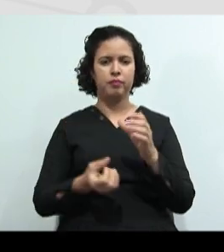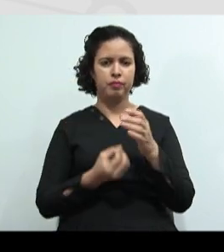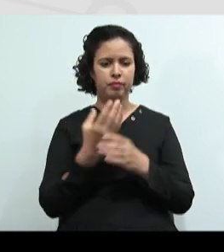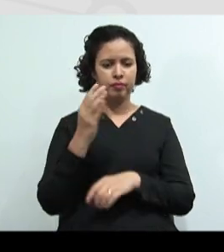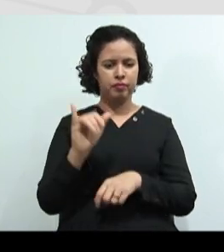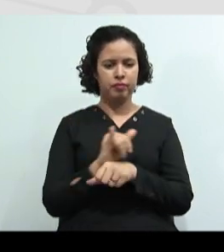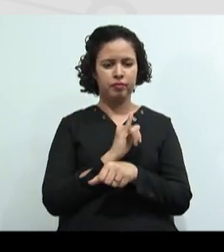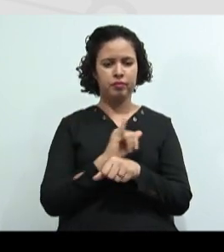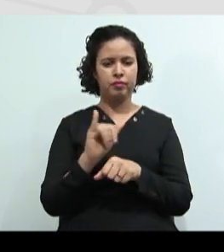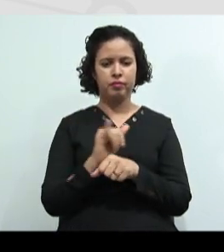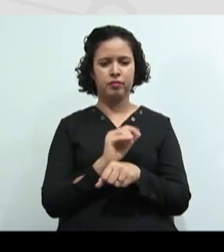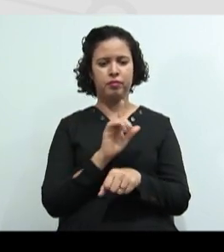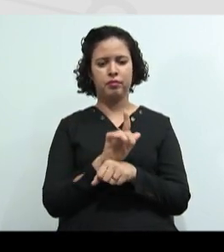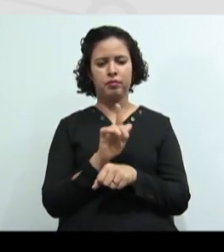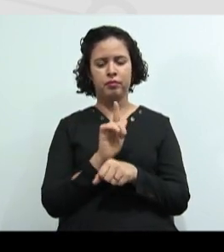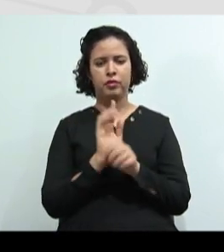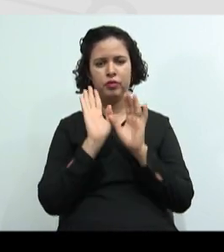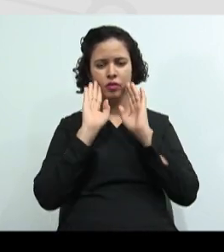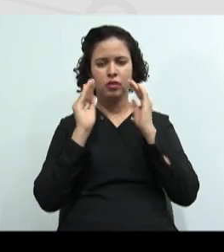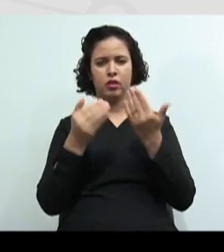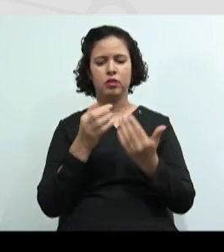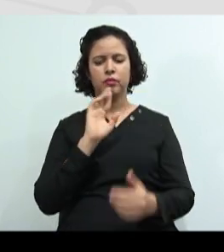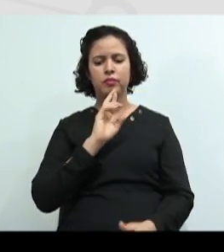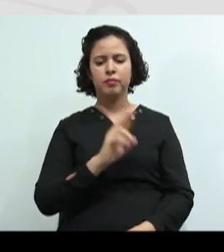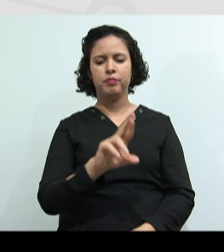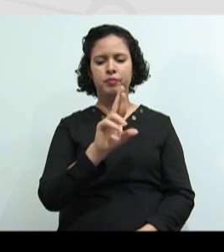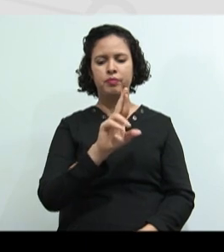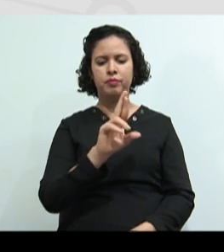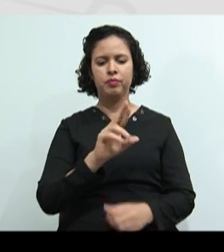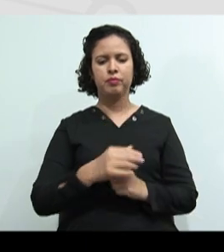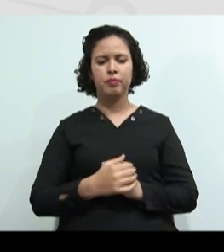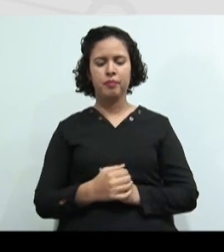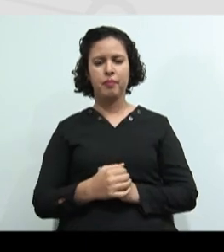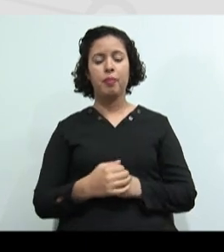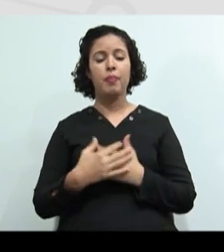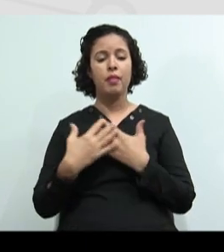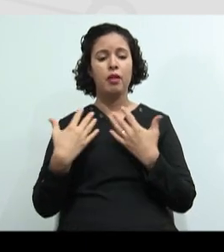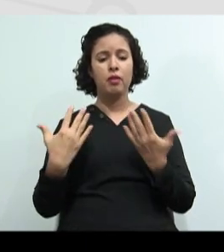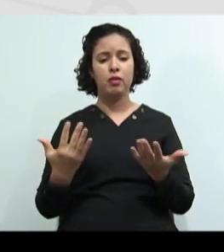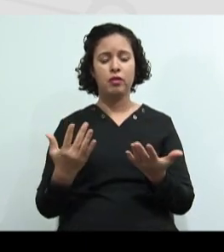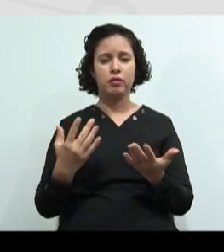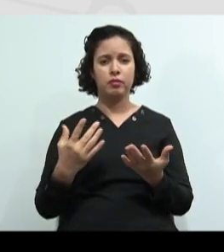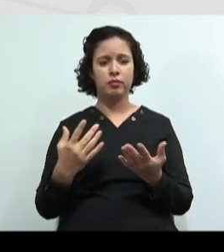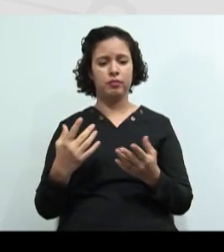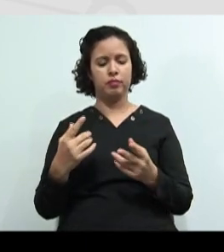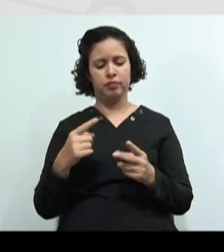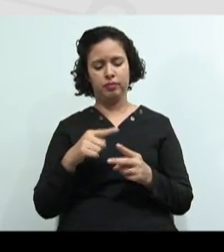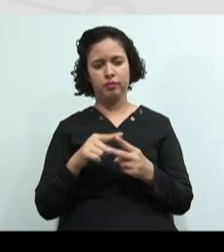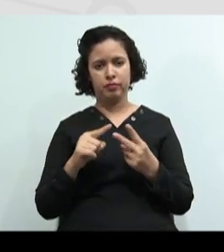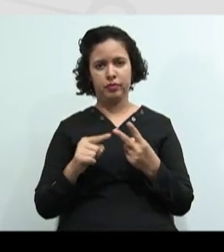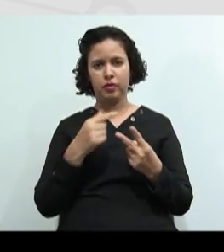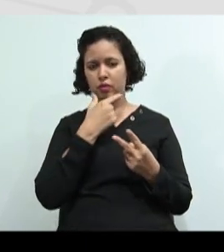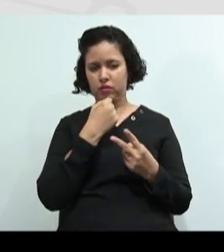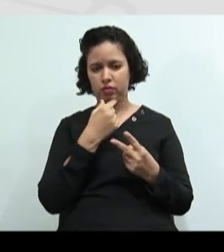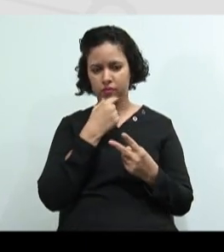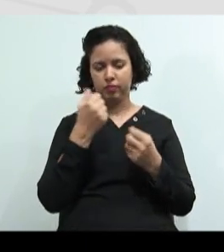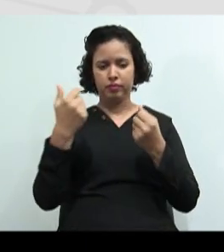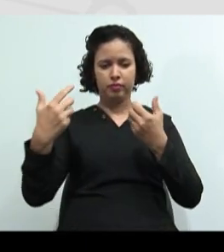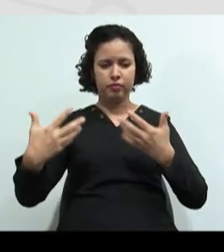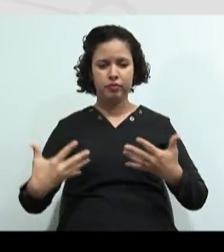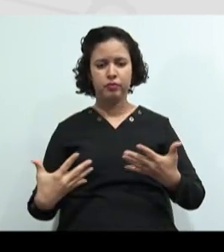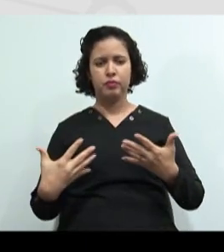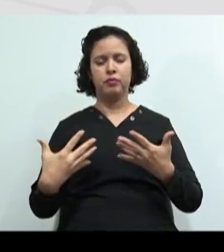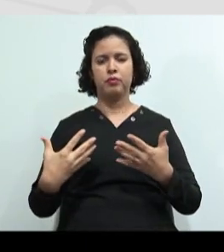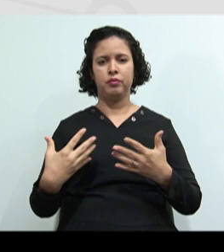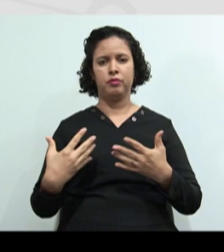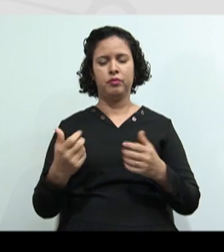de uma estratégia gerencial focada em resultado. Mas que perspectivas são essas, gente? Segundo Kaplan e Norton, a construção do